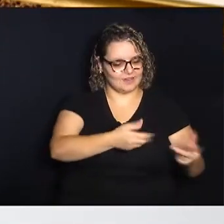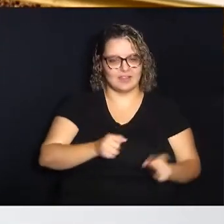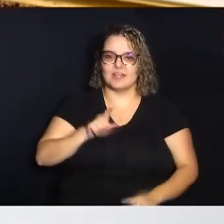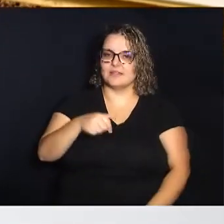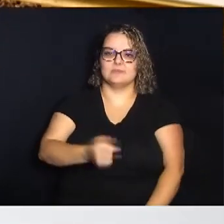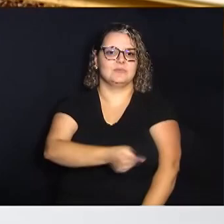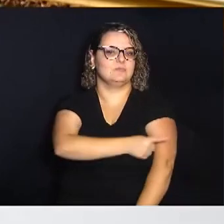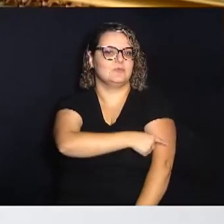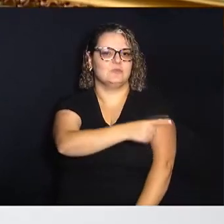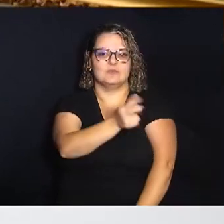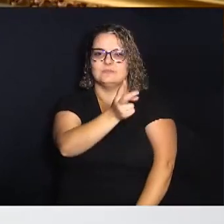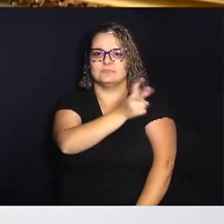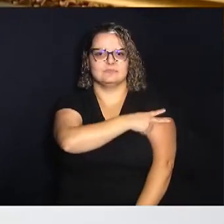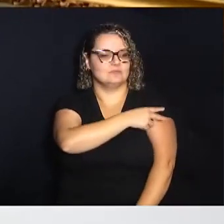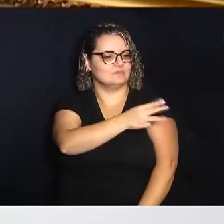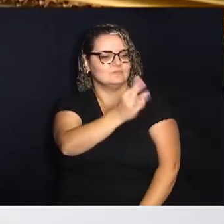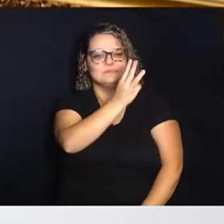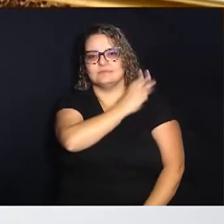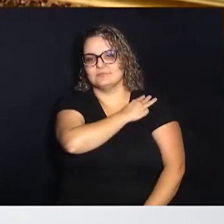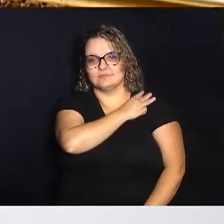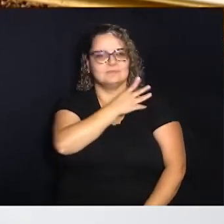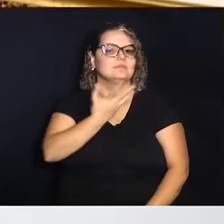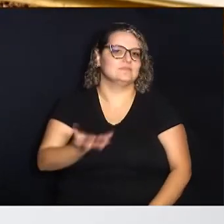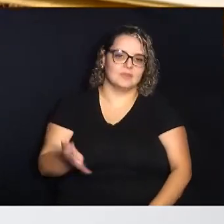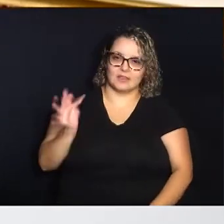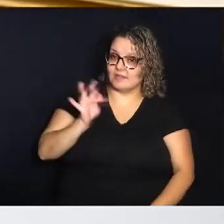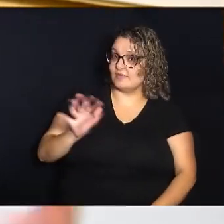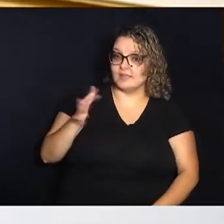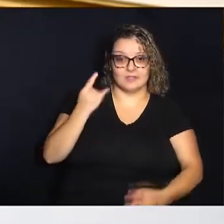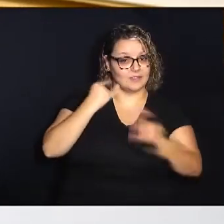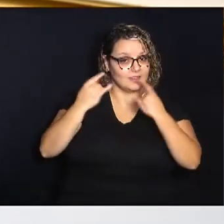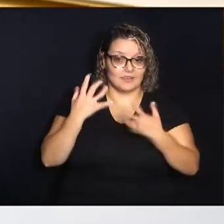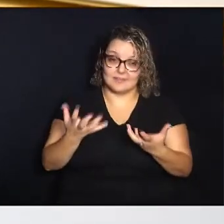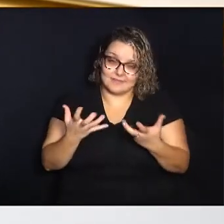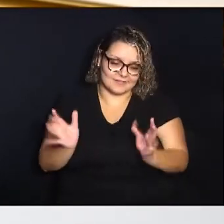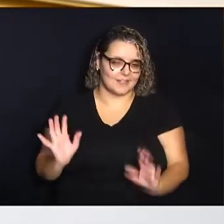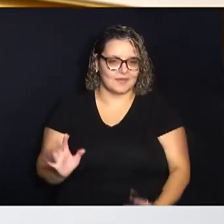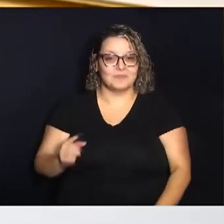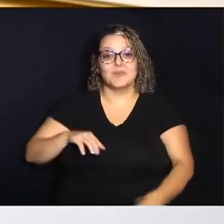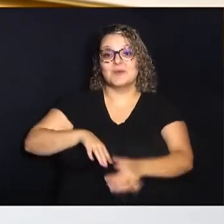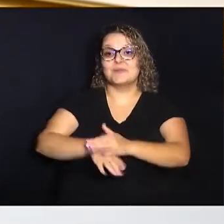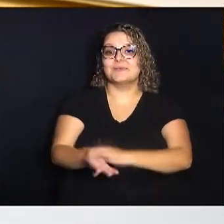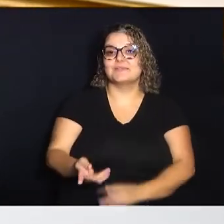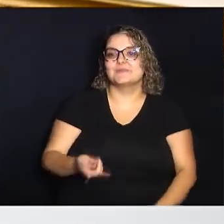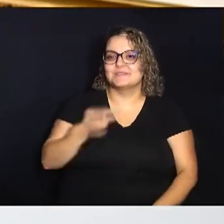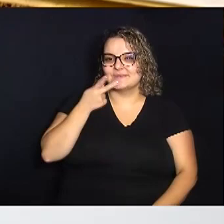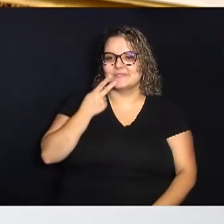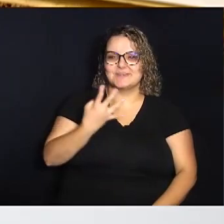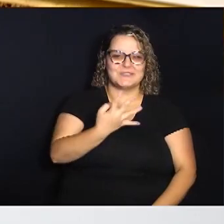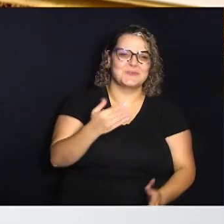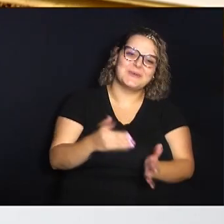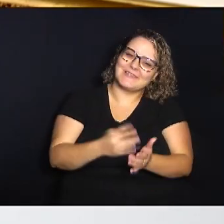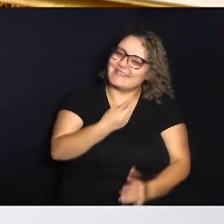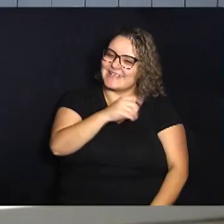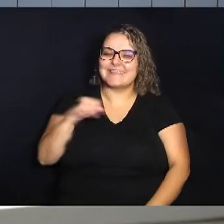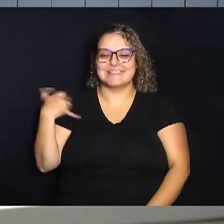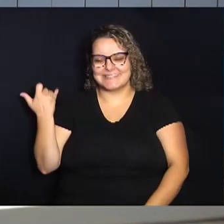Fundamental 1, Fundamental 2, ensino médio, universitários e quem tiver interesse. Então, eu costumo dizer que é de 4 até 100 anos.